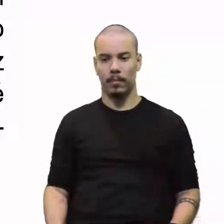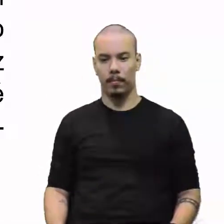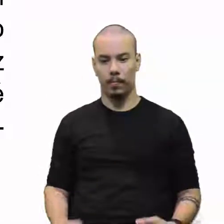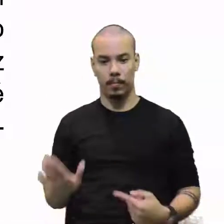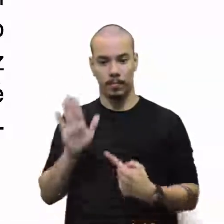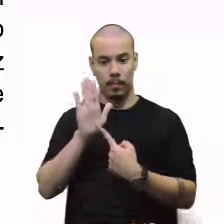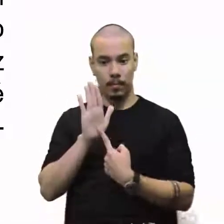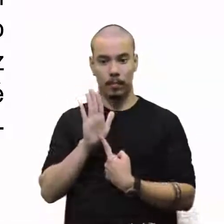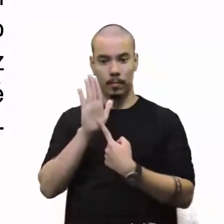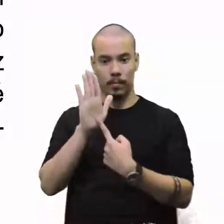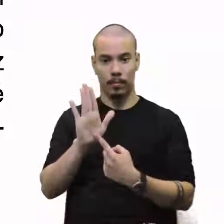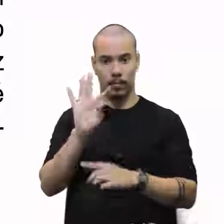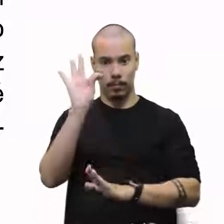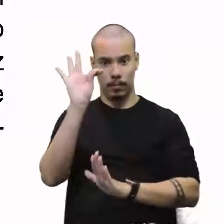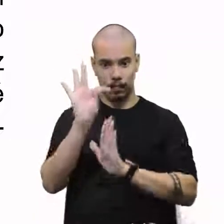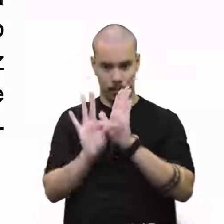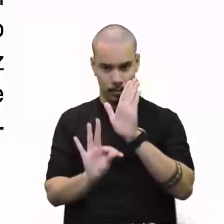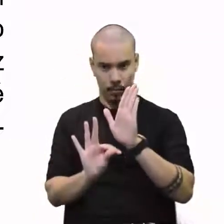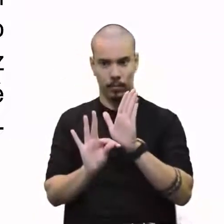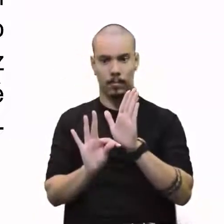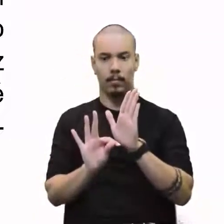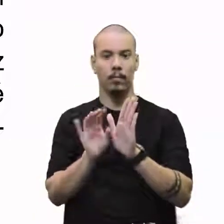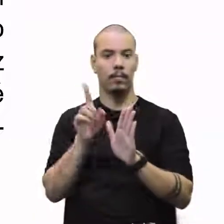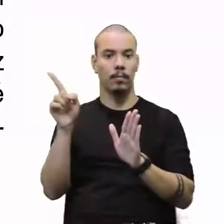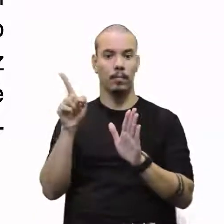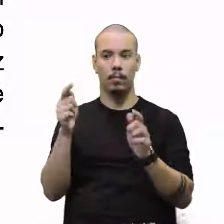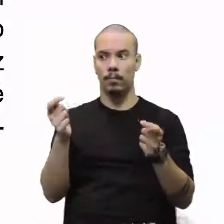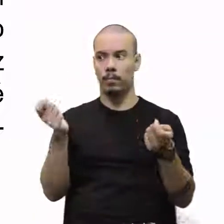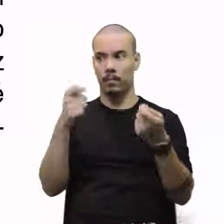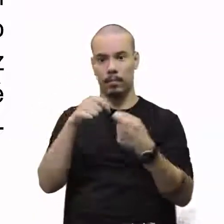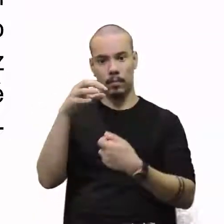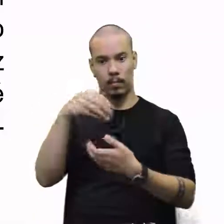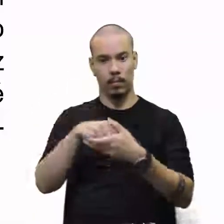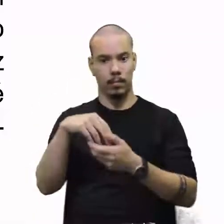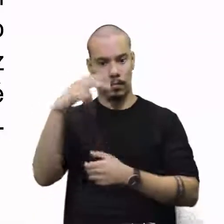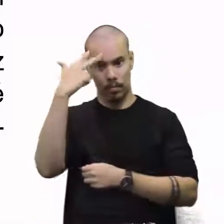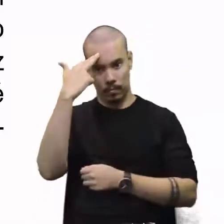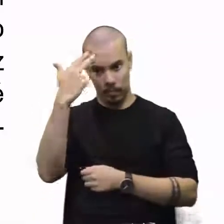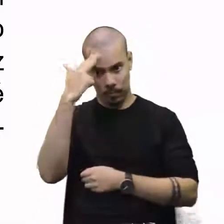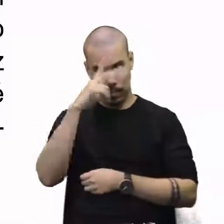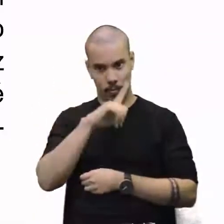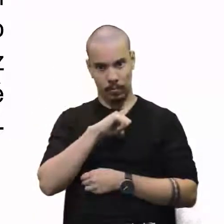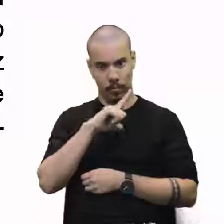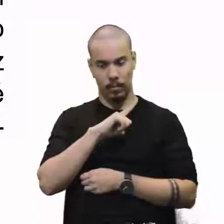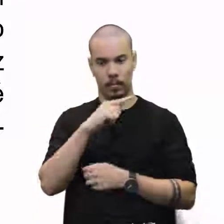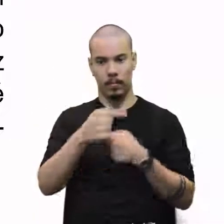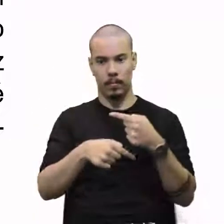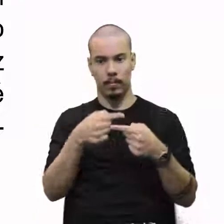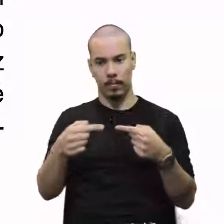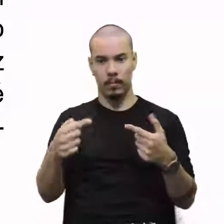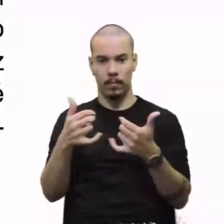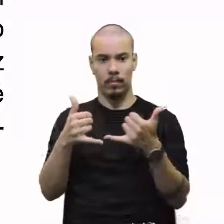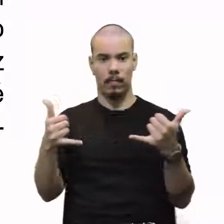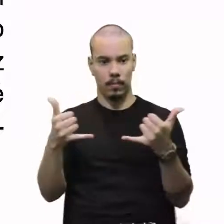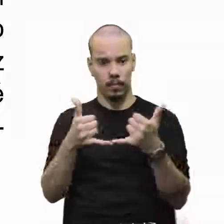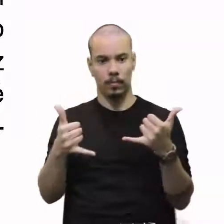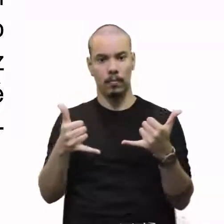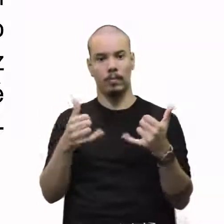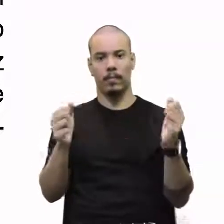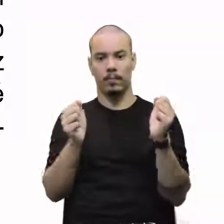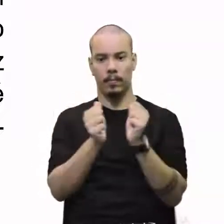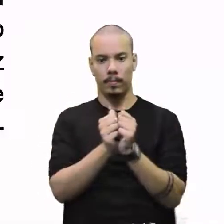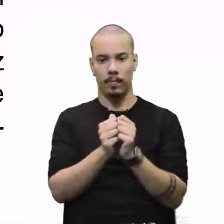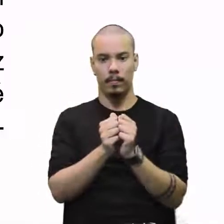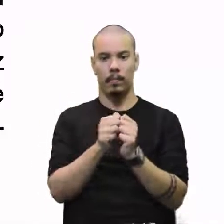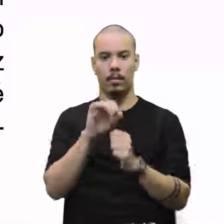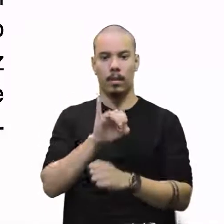apresenta o seguinte texto. Esse captador comum consiste de uma bobina, fios condutores enrolados em